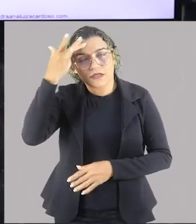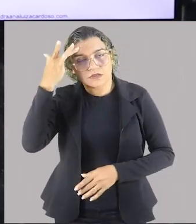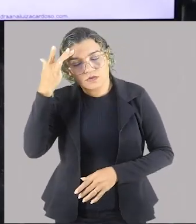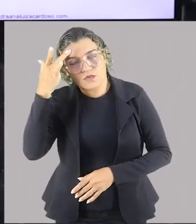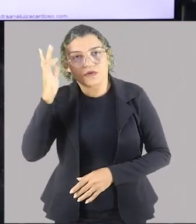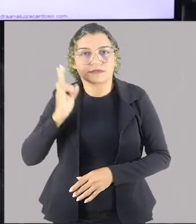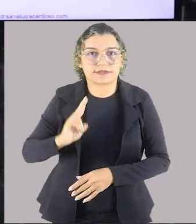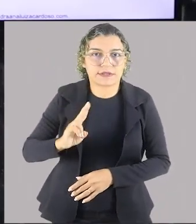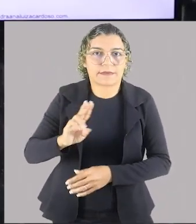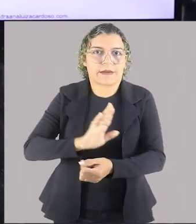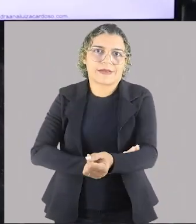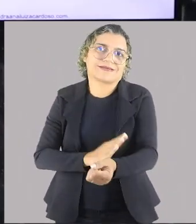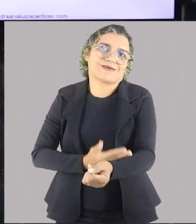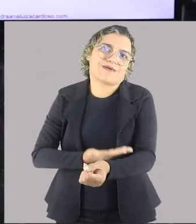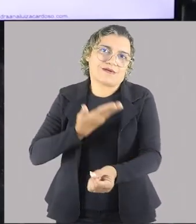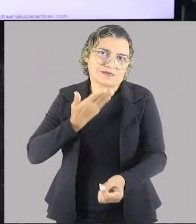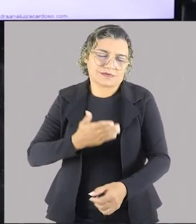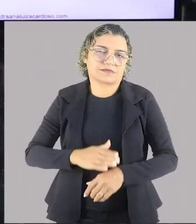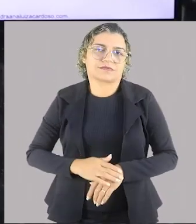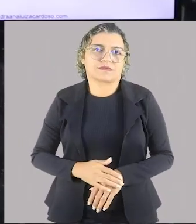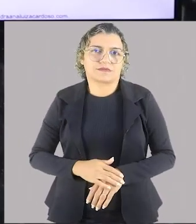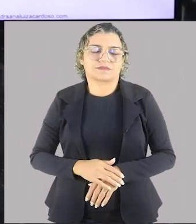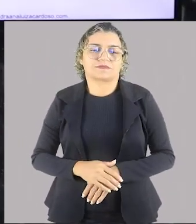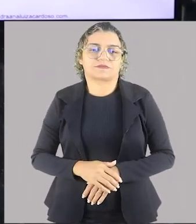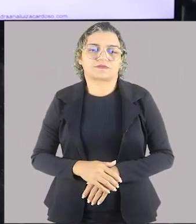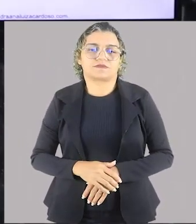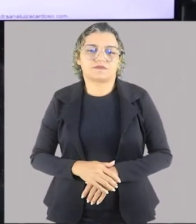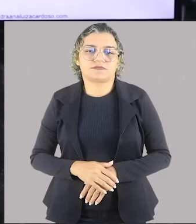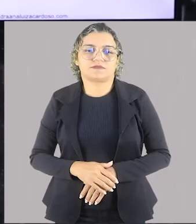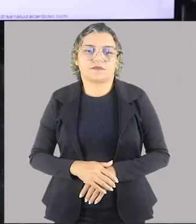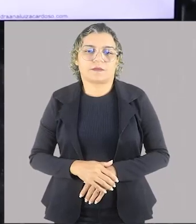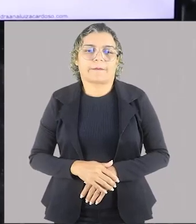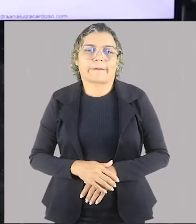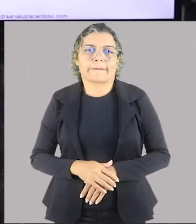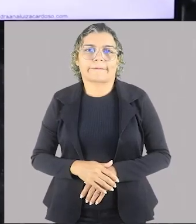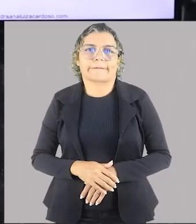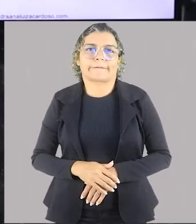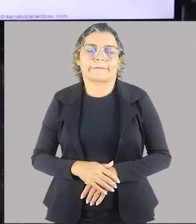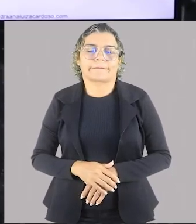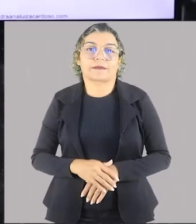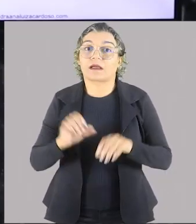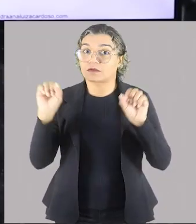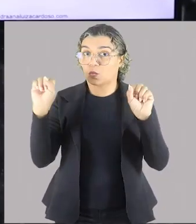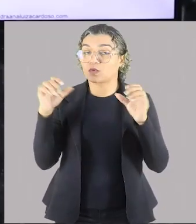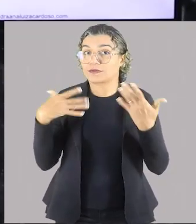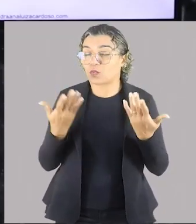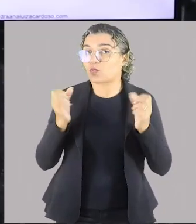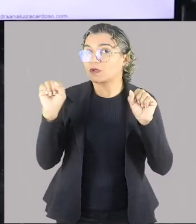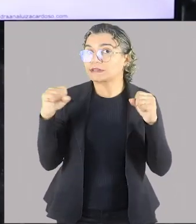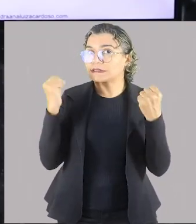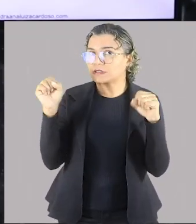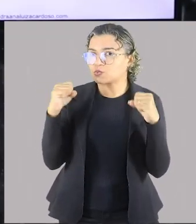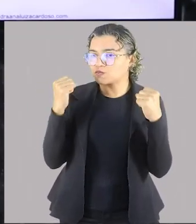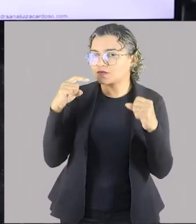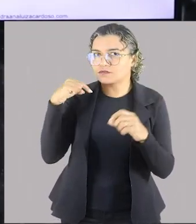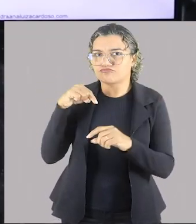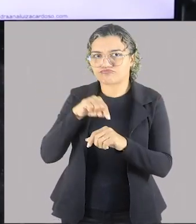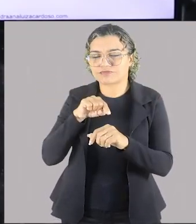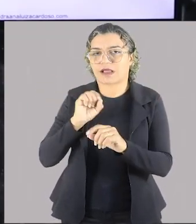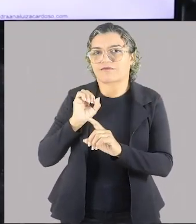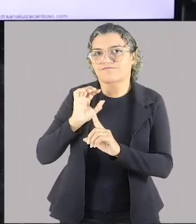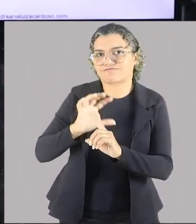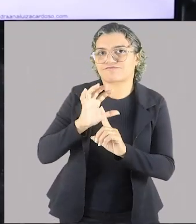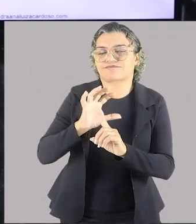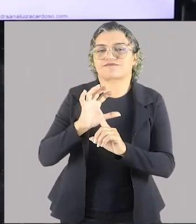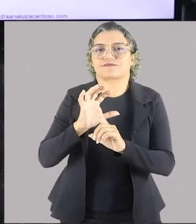com uma pressão alta, né, como a gente fala. O exercício físico ele age fazendo com